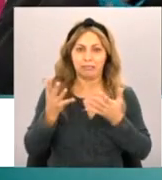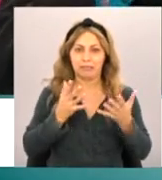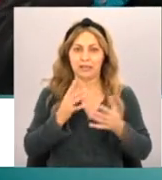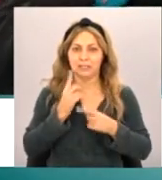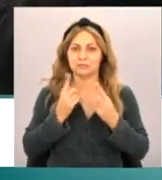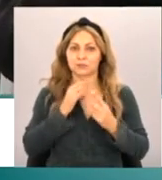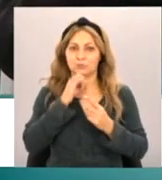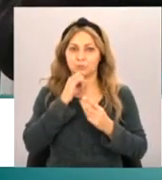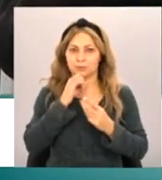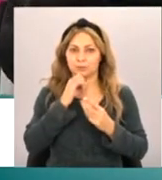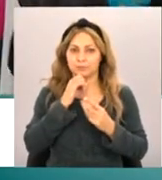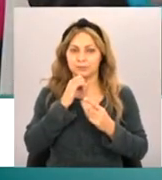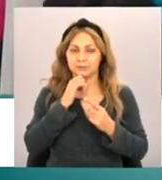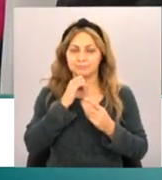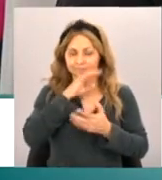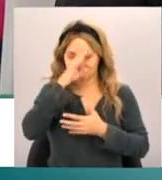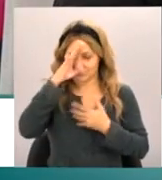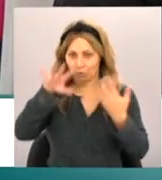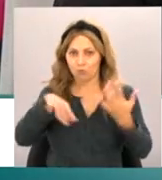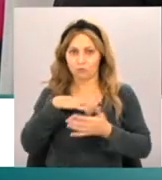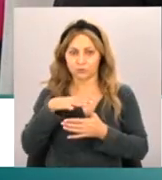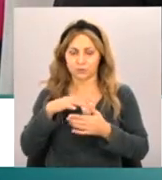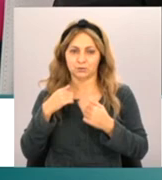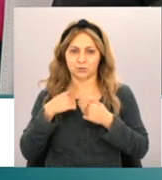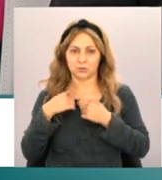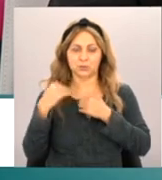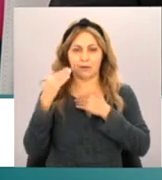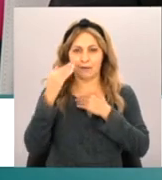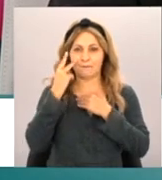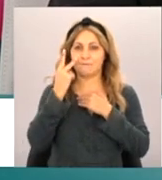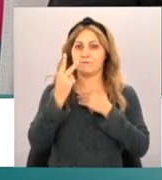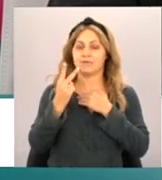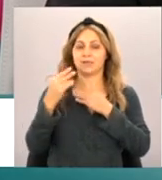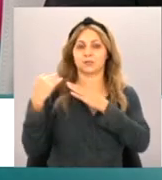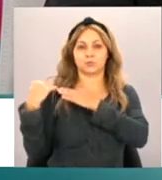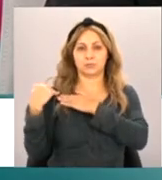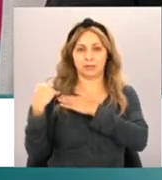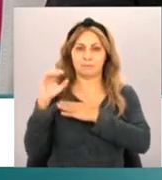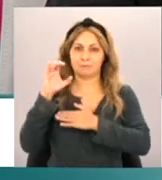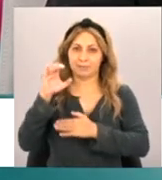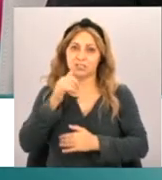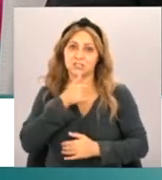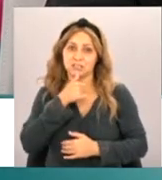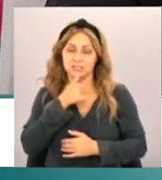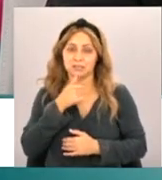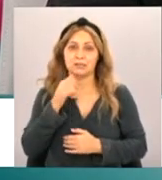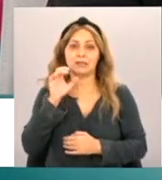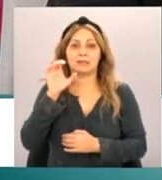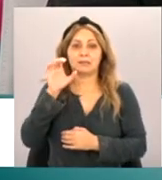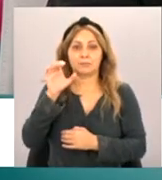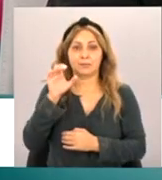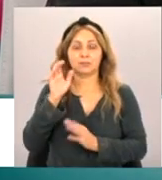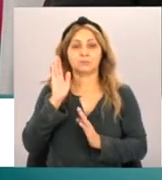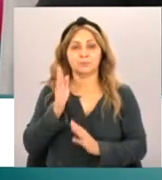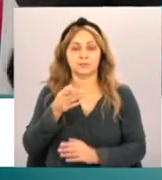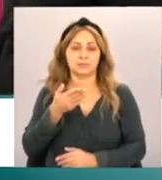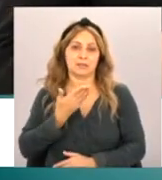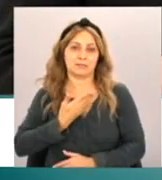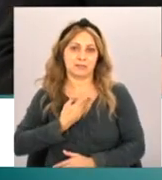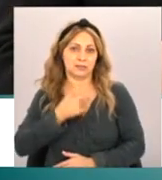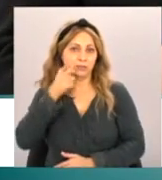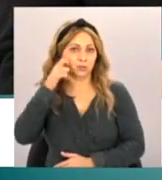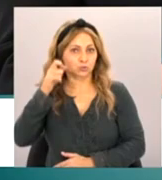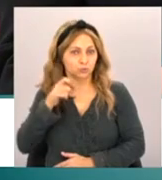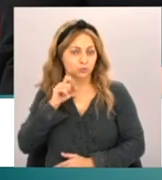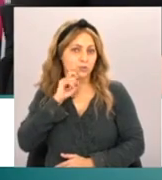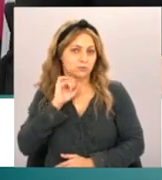Às vezes podemos perder o horizonte das nossas responsabilidades sobre o nosso país tecido e o nosso país tem de estar do lado dos Direitos Humanos ou